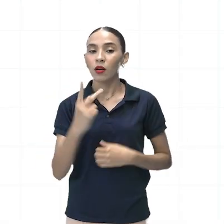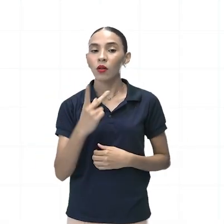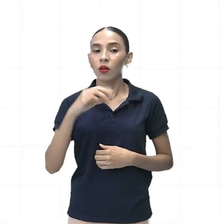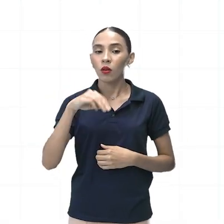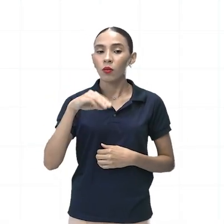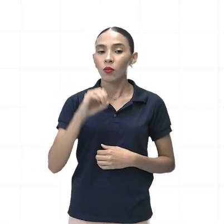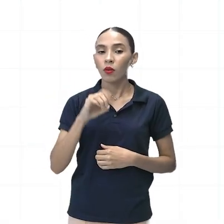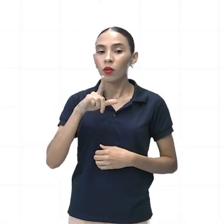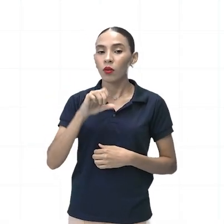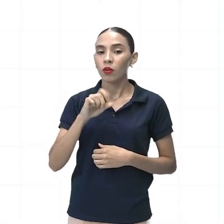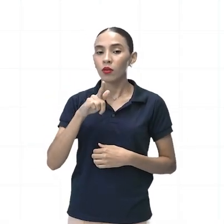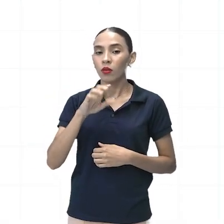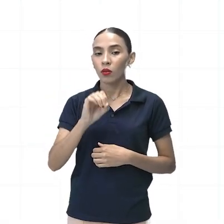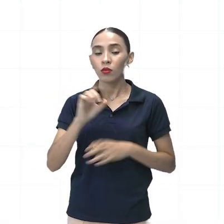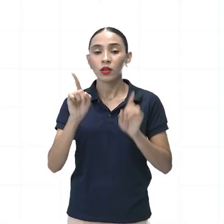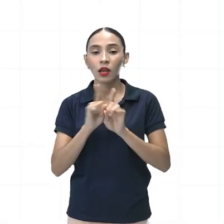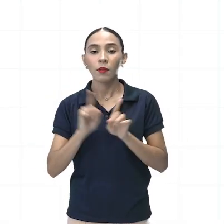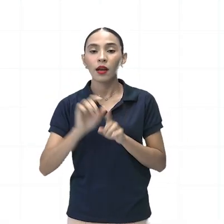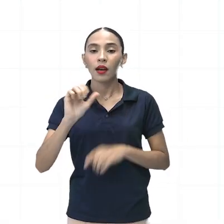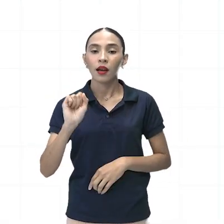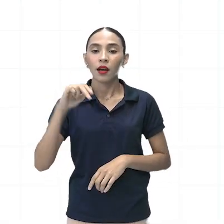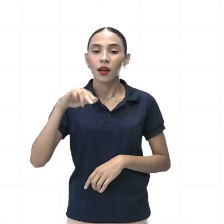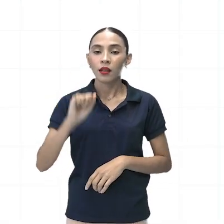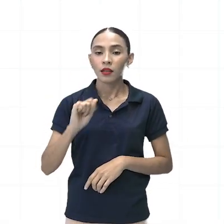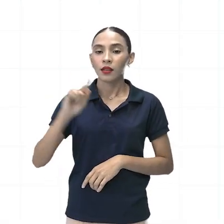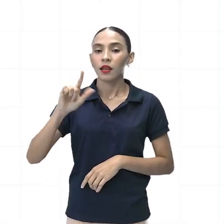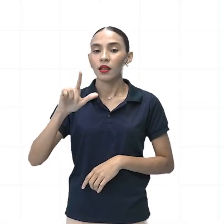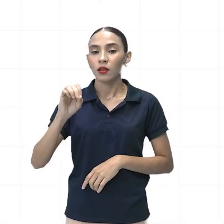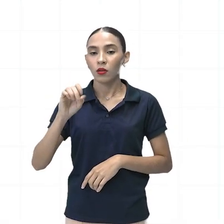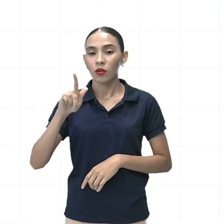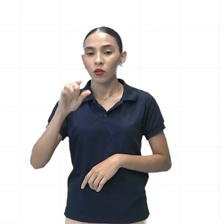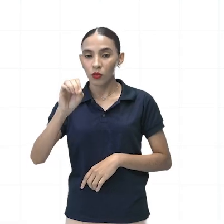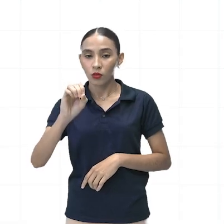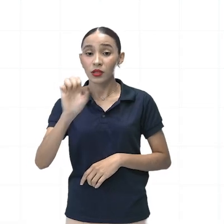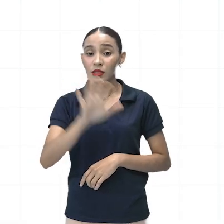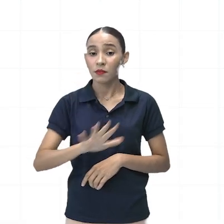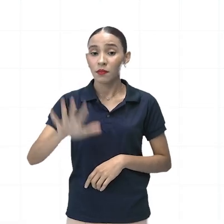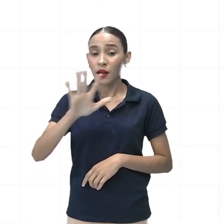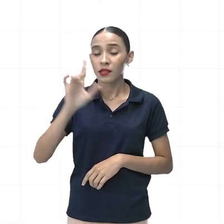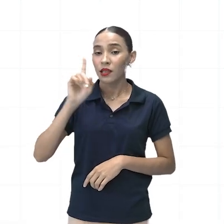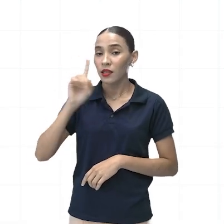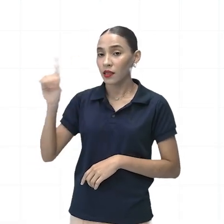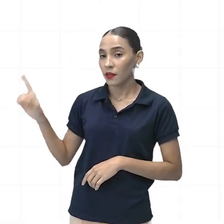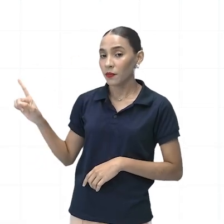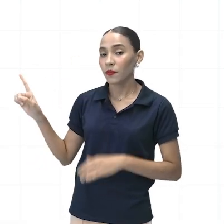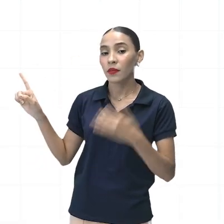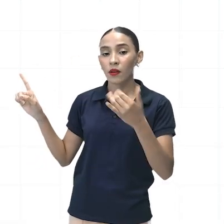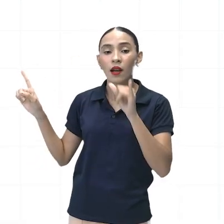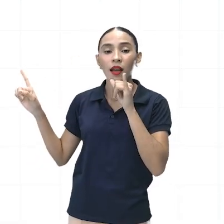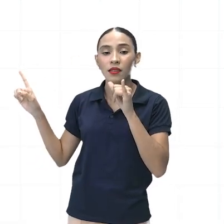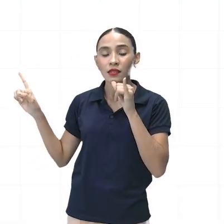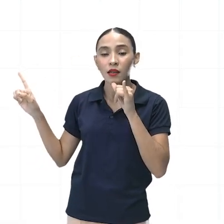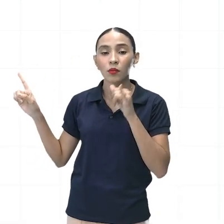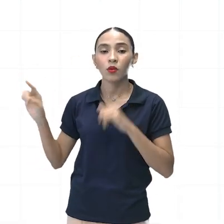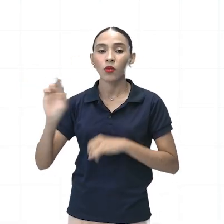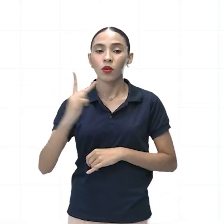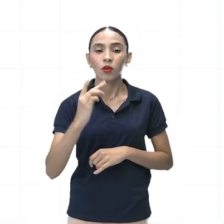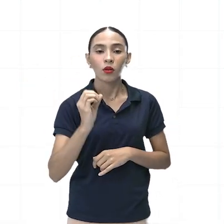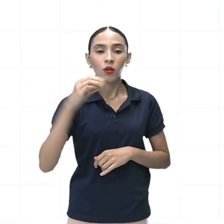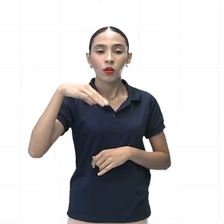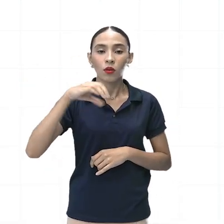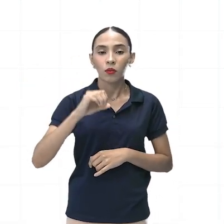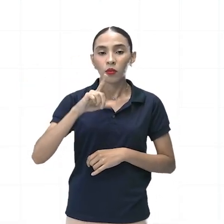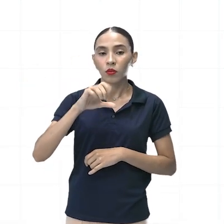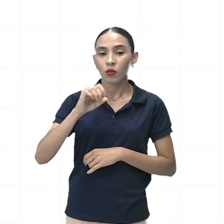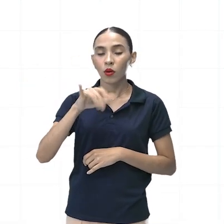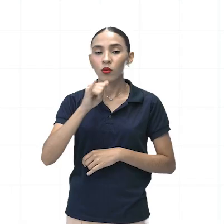órgãos homólogos e os órgãos análogos. Vejam só na nossa imagem. Enquanto exemplo de órgãos homólogos, nós temos as asas